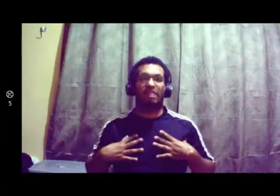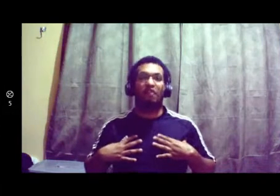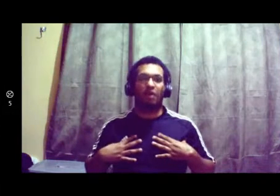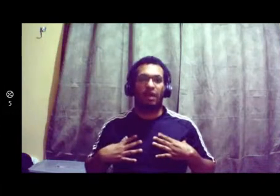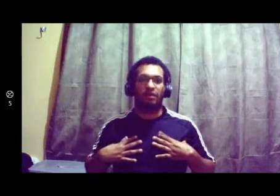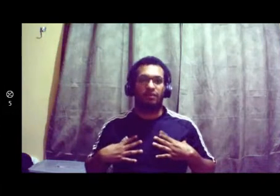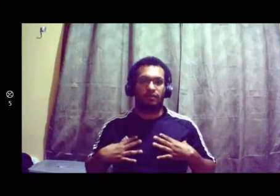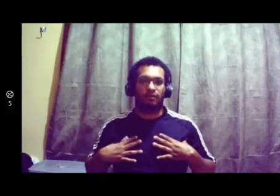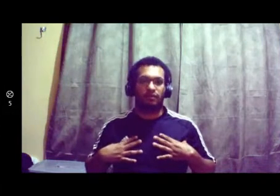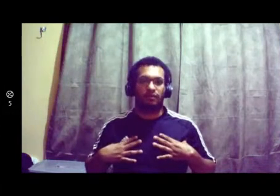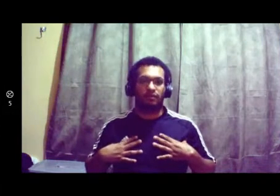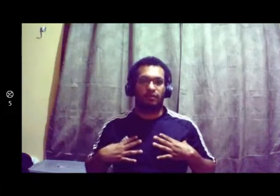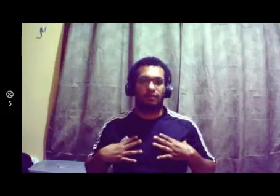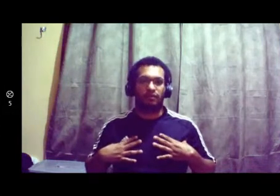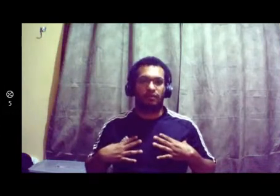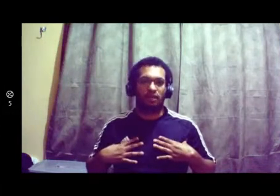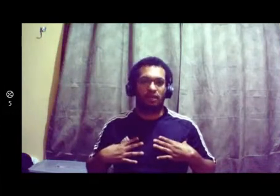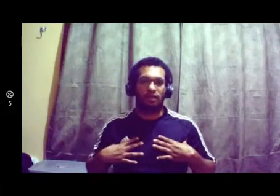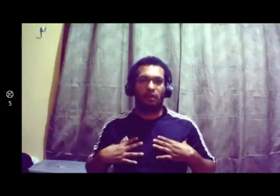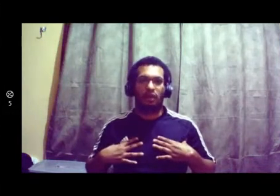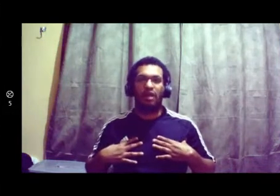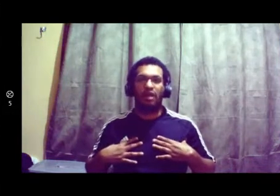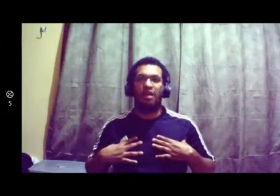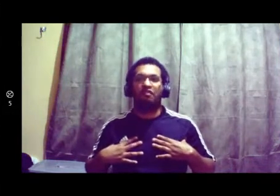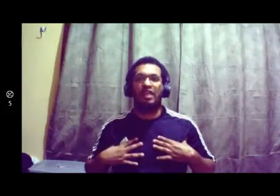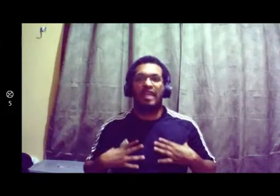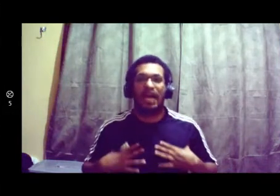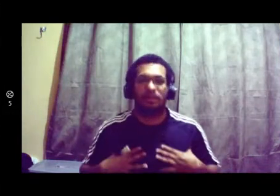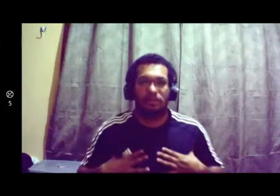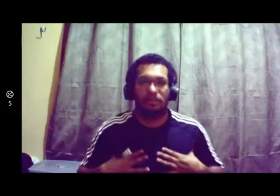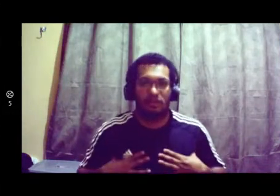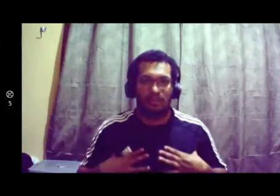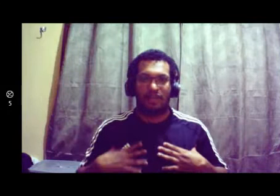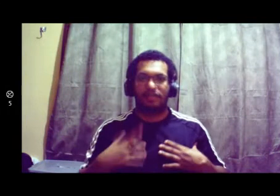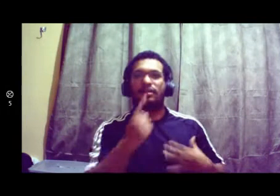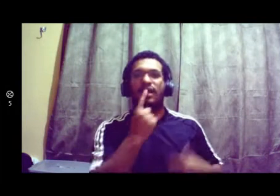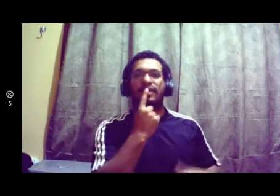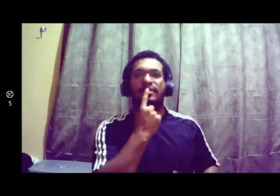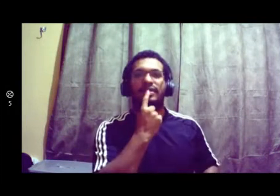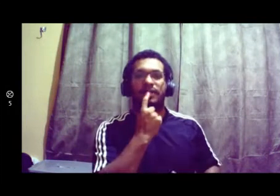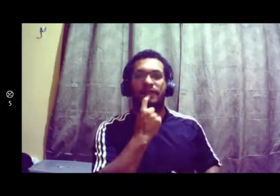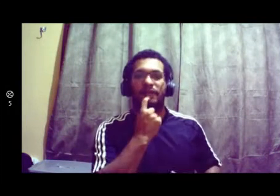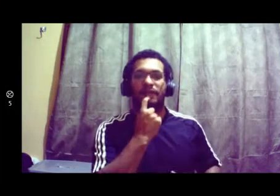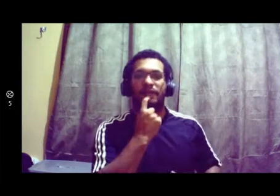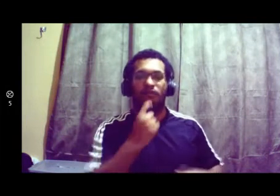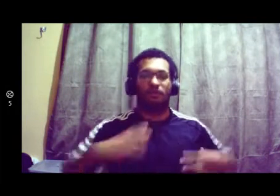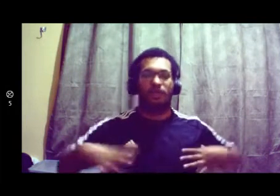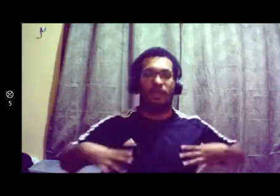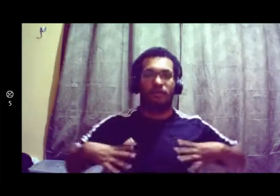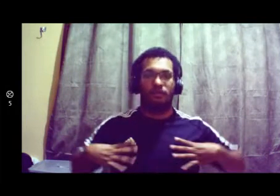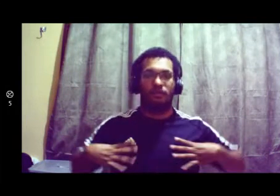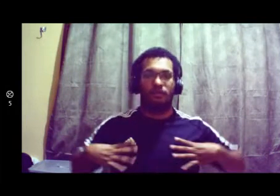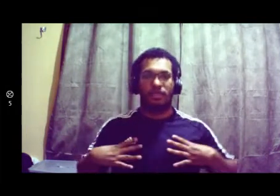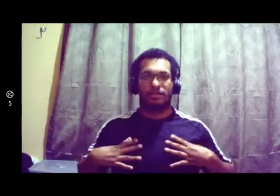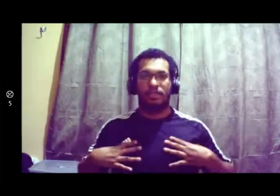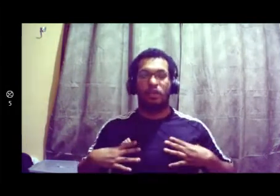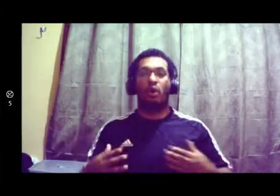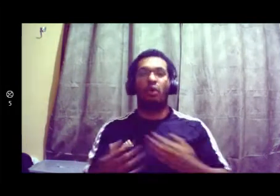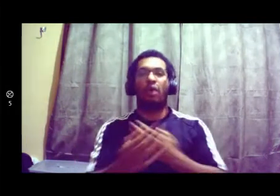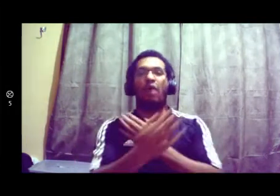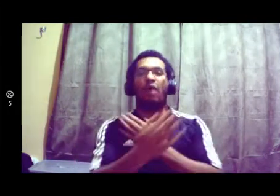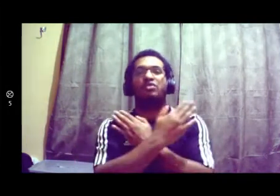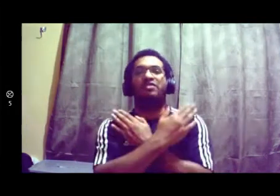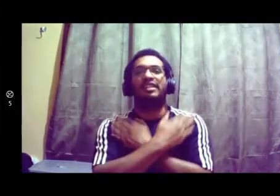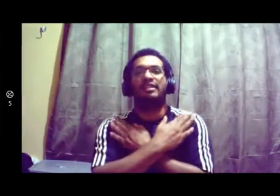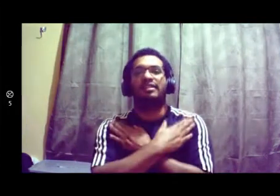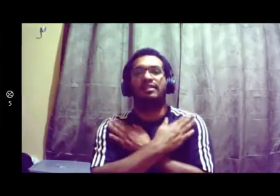também é folga. Você faz assim, folga. Feriado, então, você faz assim, o vermelho, e assim.